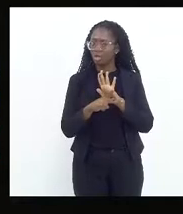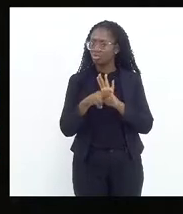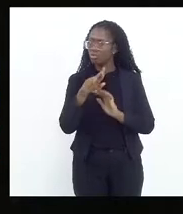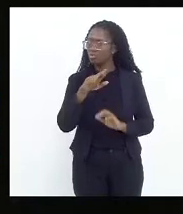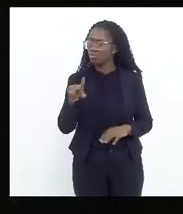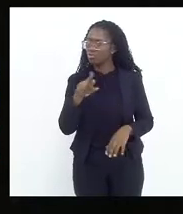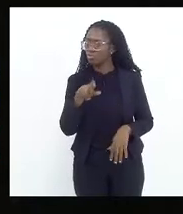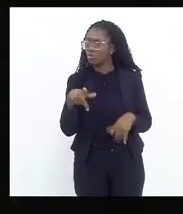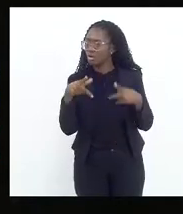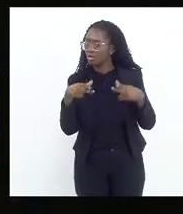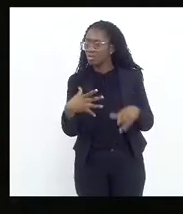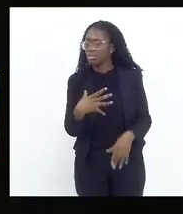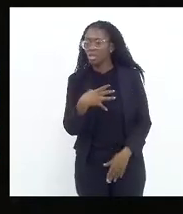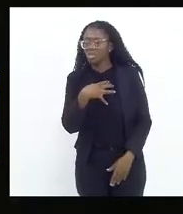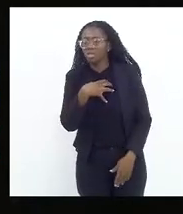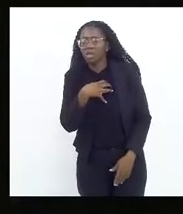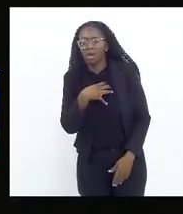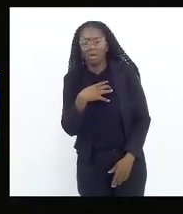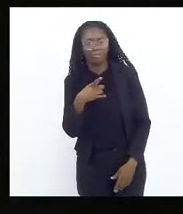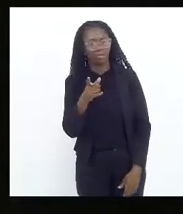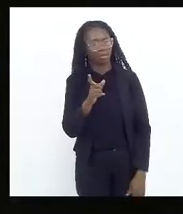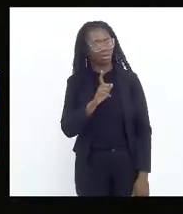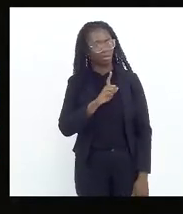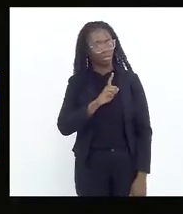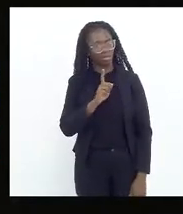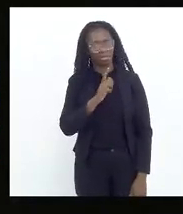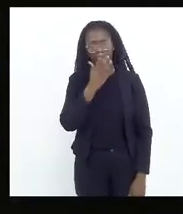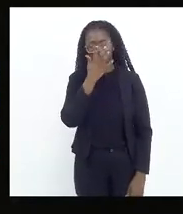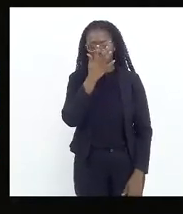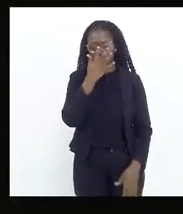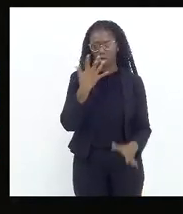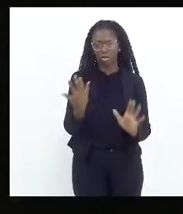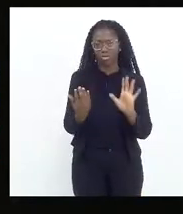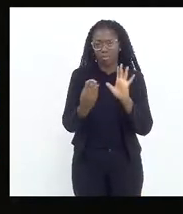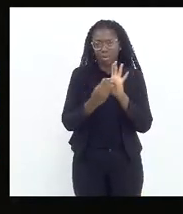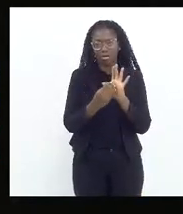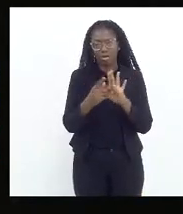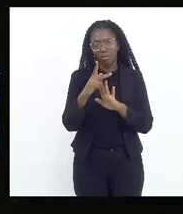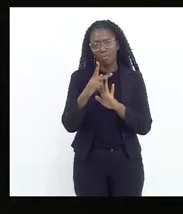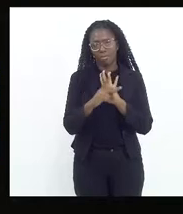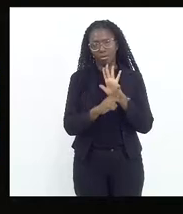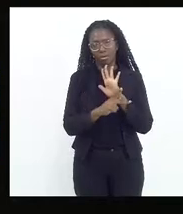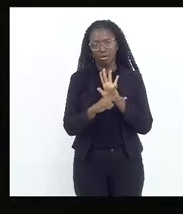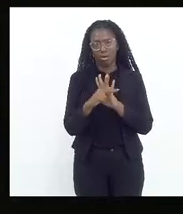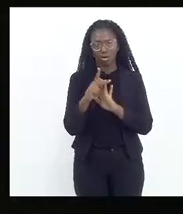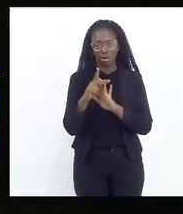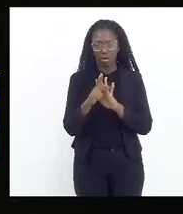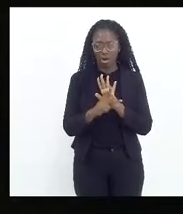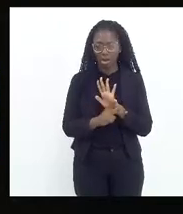essa sensibilidade toda de colocar um programa de